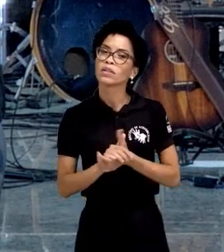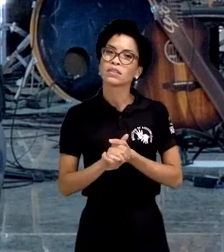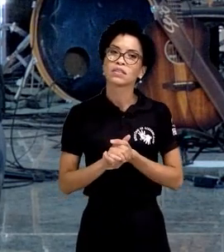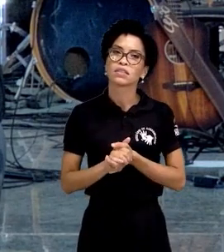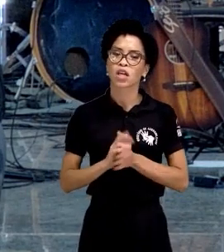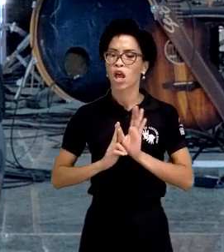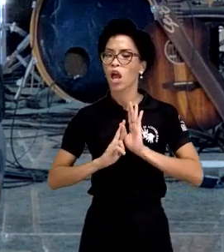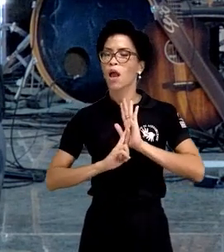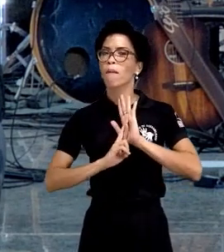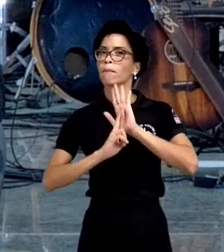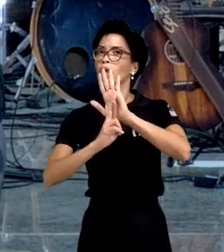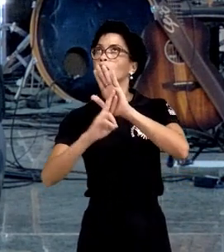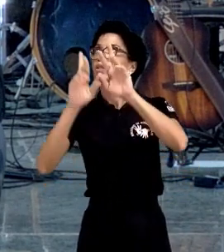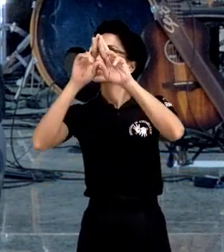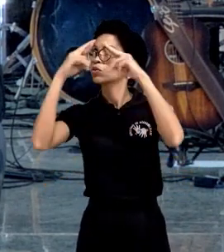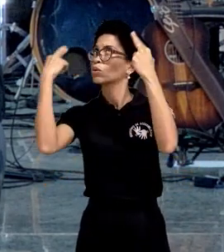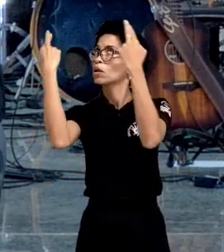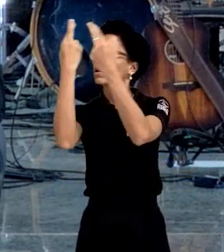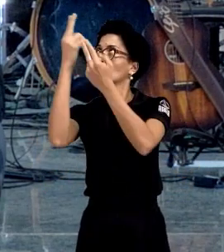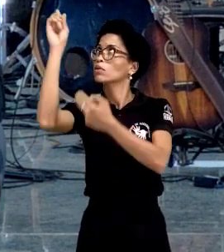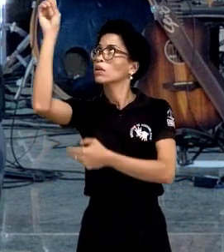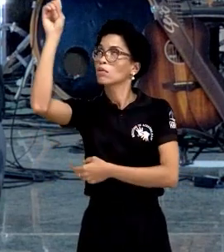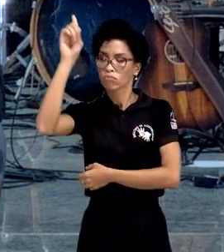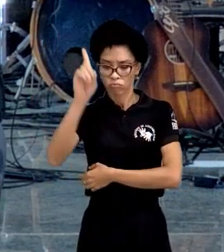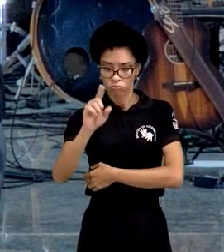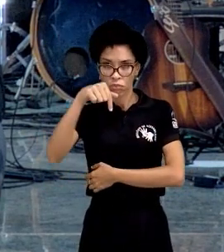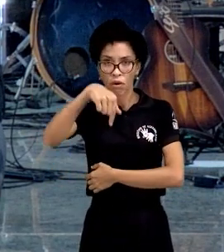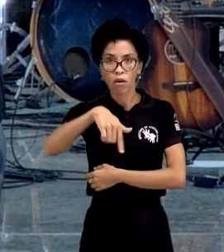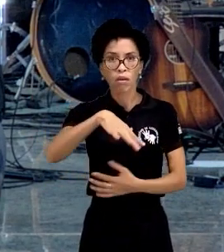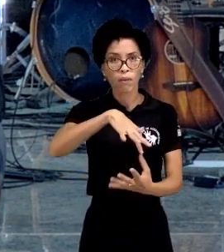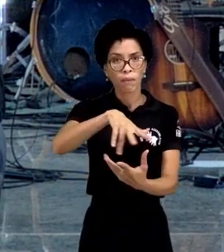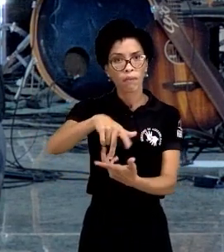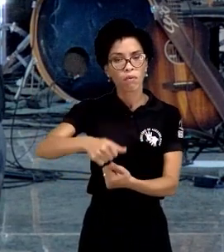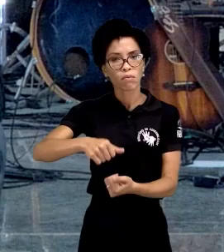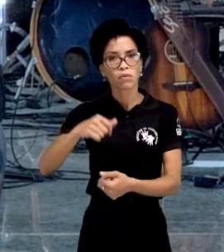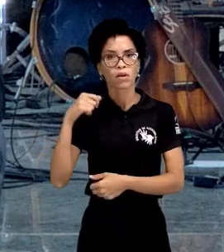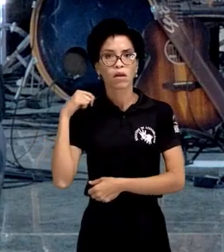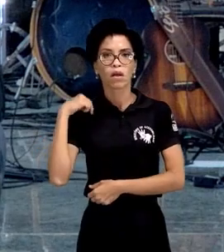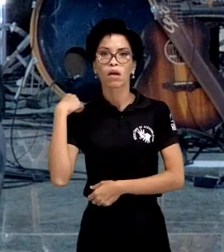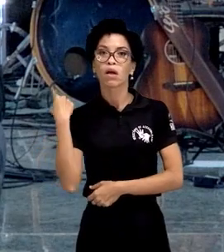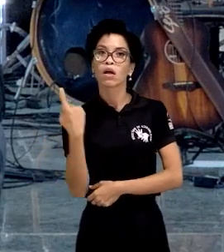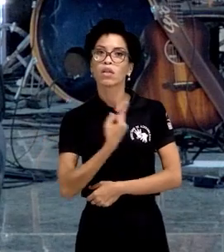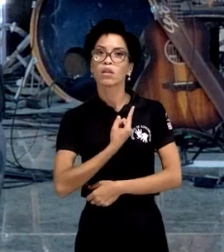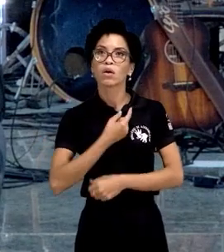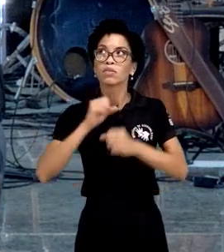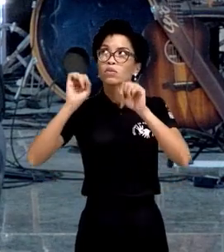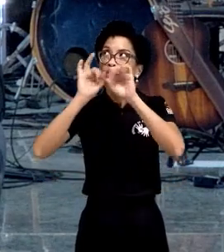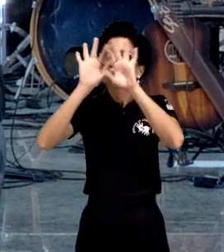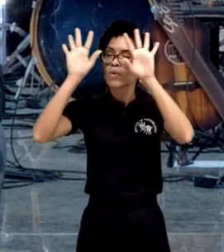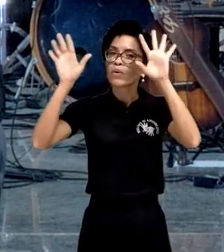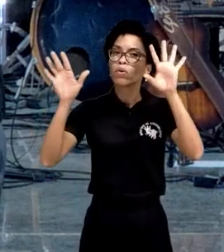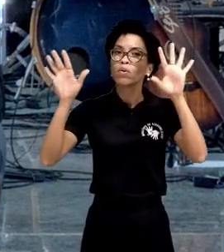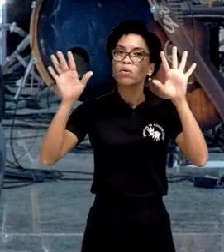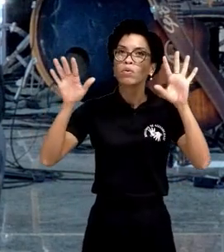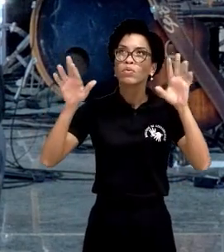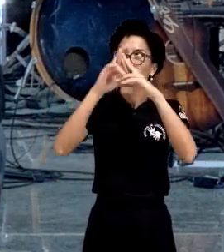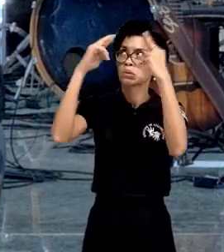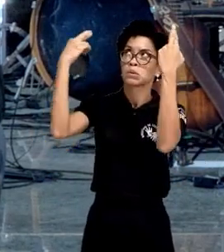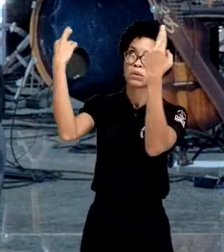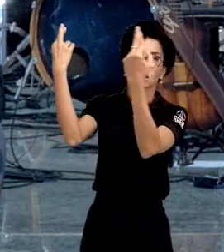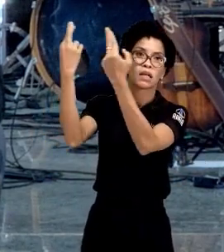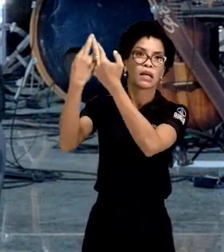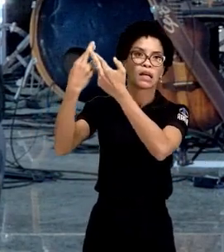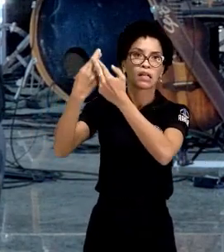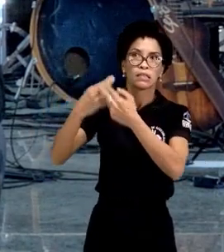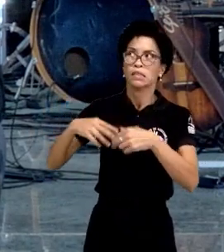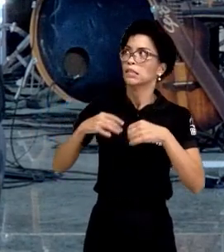a luz, o reino das trevas treme diante do nosso Senhor. Os demônios se curvam diante dele, a gente viu na sexta-feira, e confessam: Tu